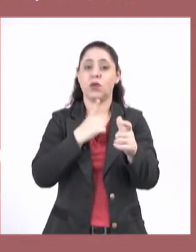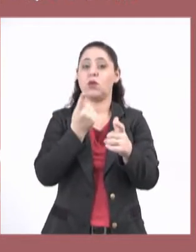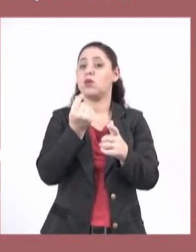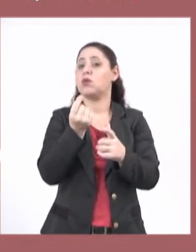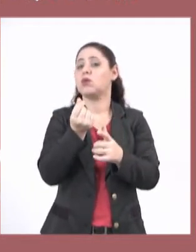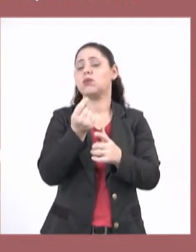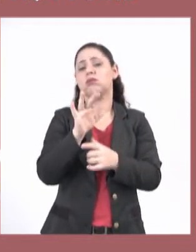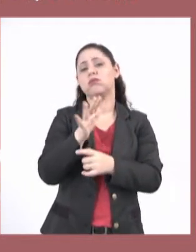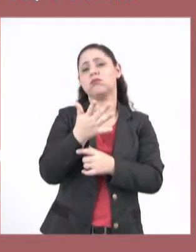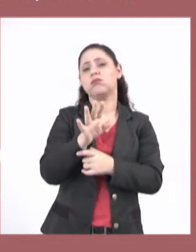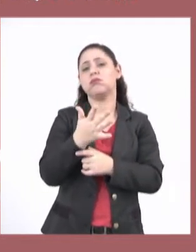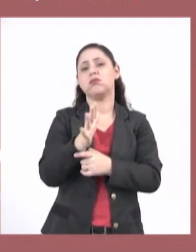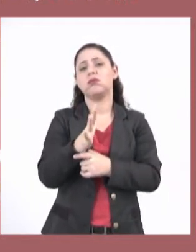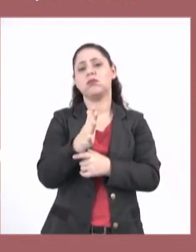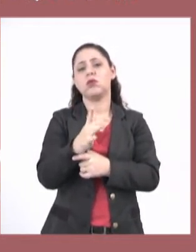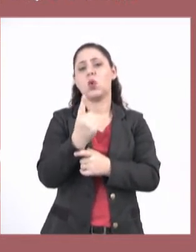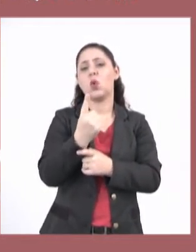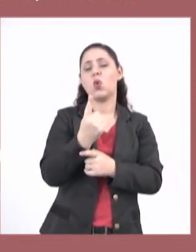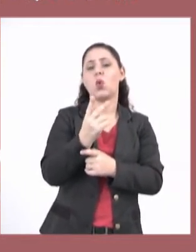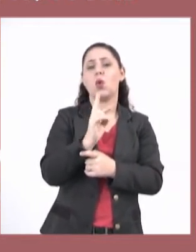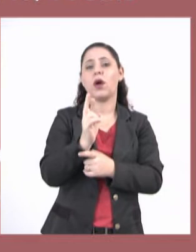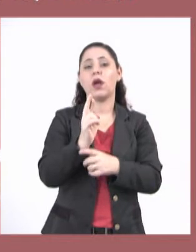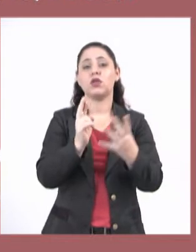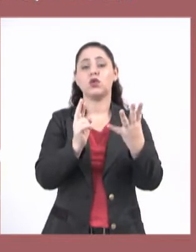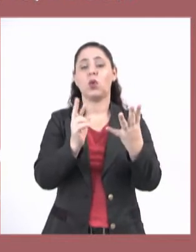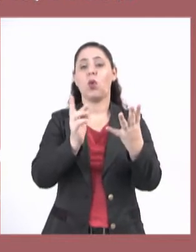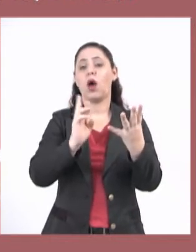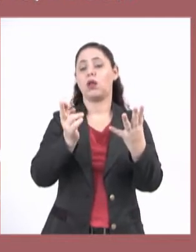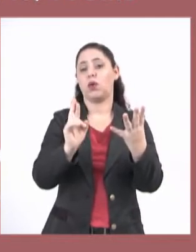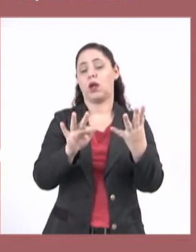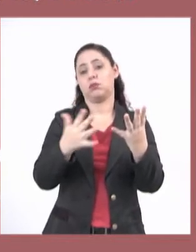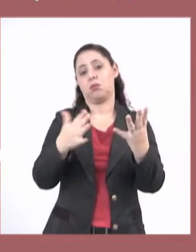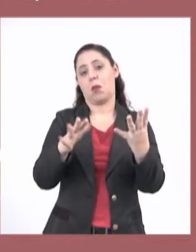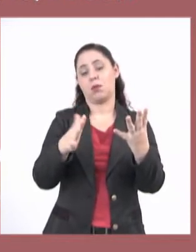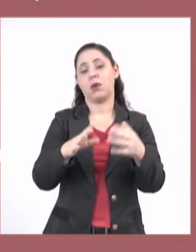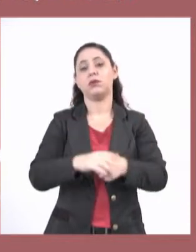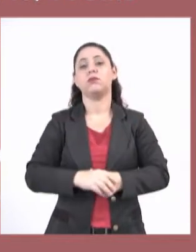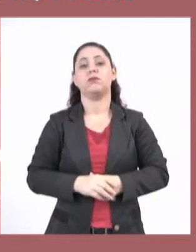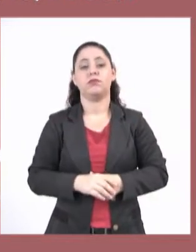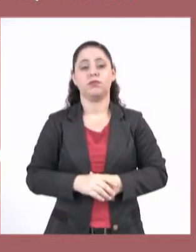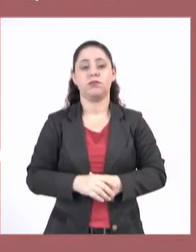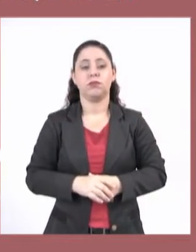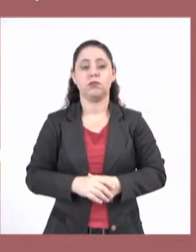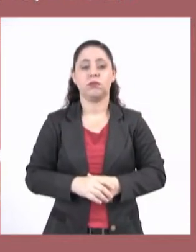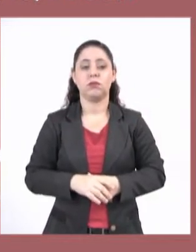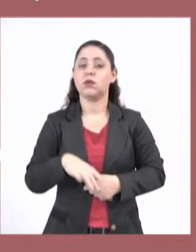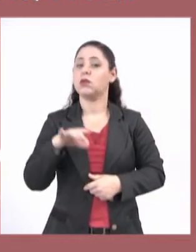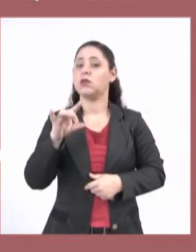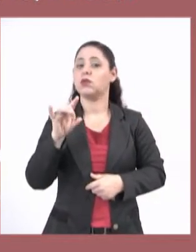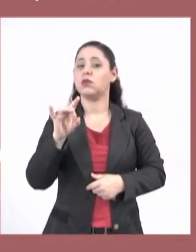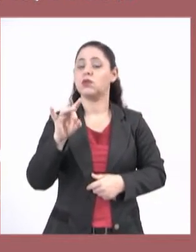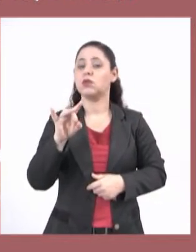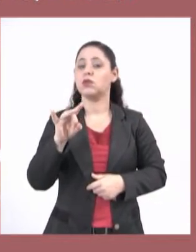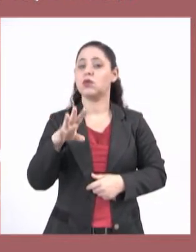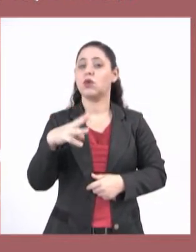preço geralmente varia entre R$ 1 a R$ 4, dependendo do público. Apenas três capitais no Brasil ainda não contam